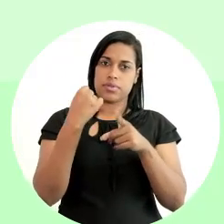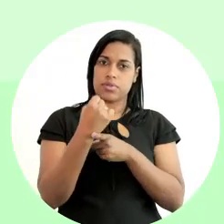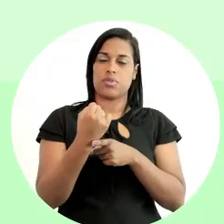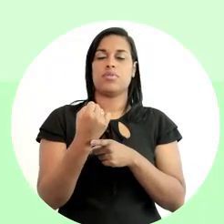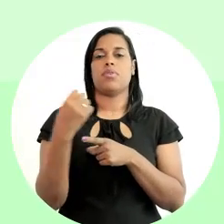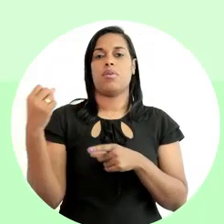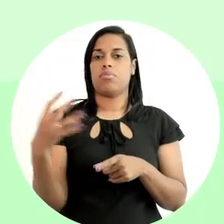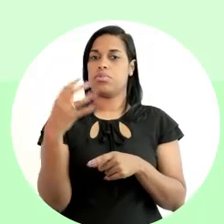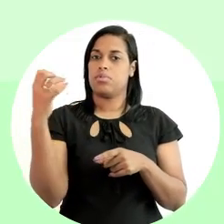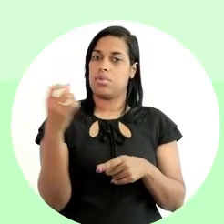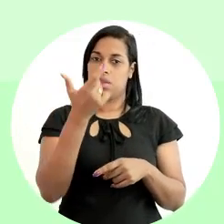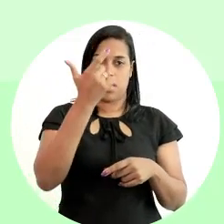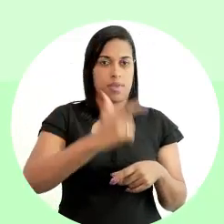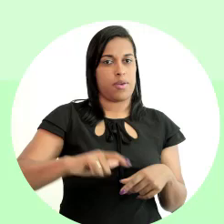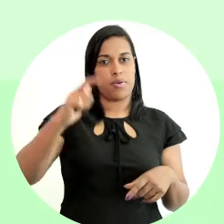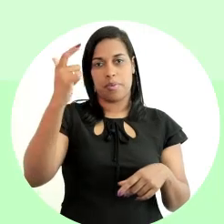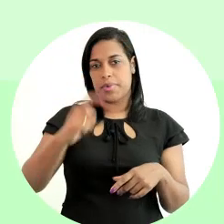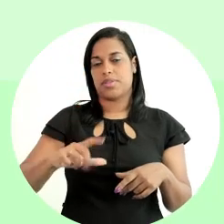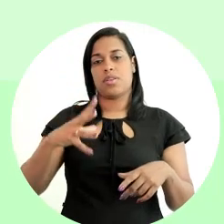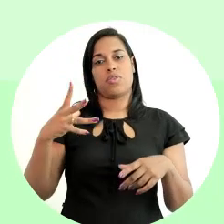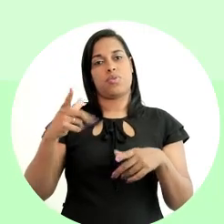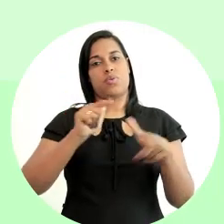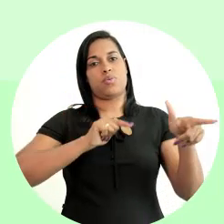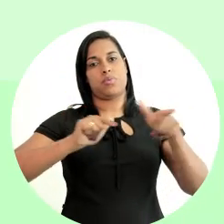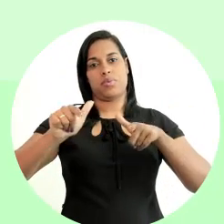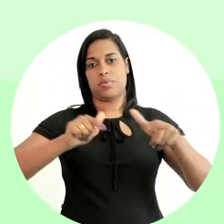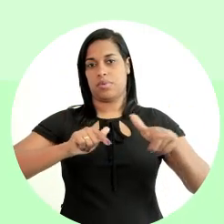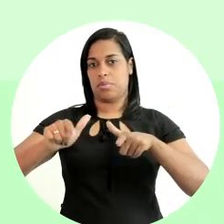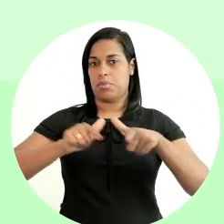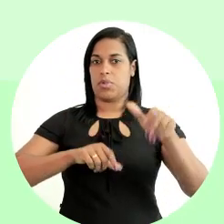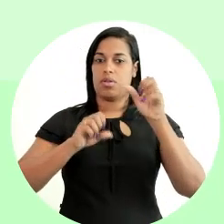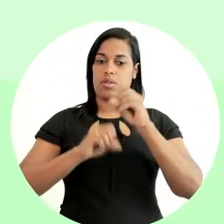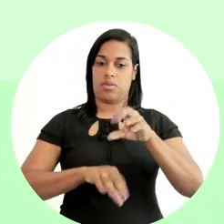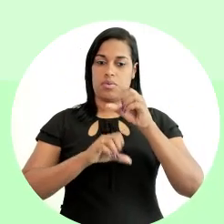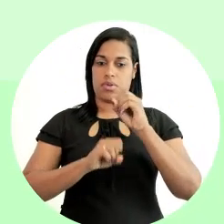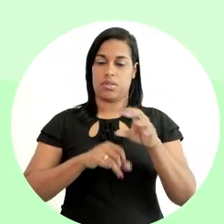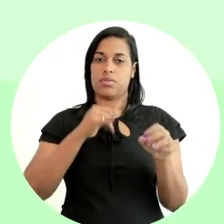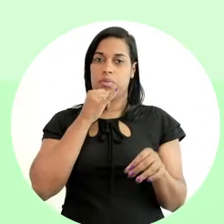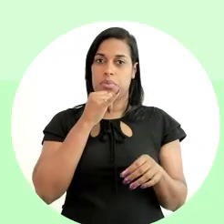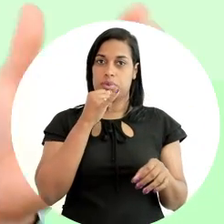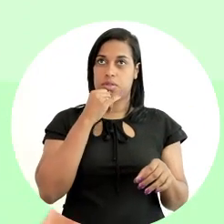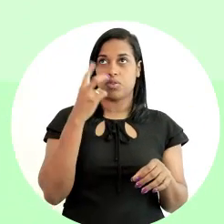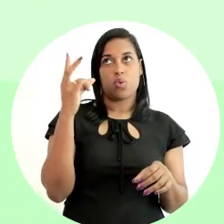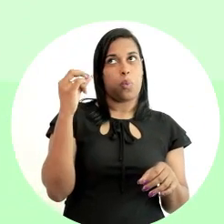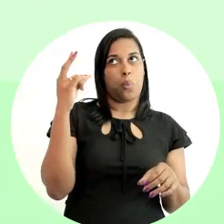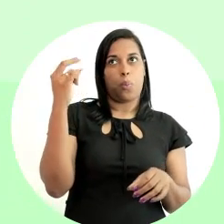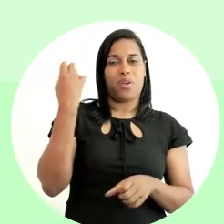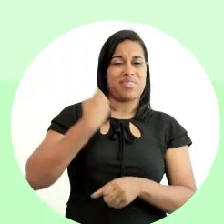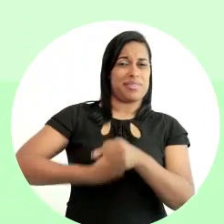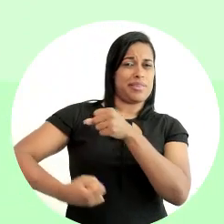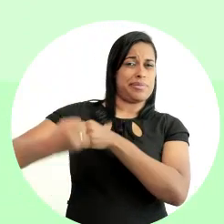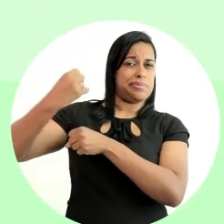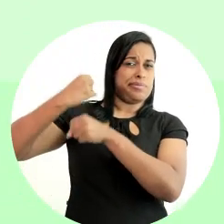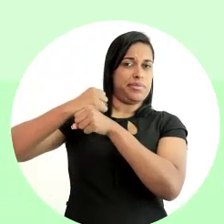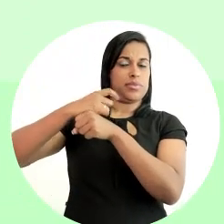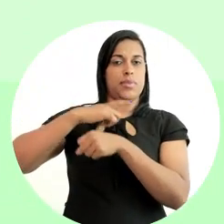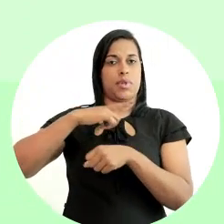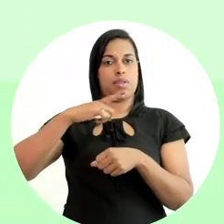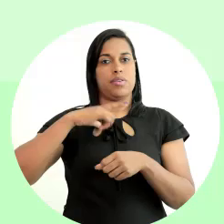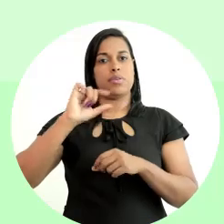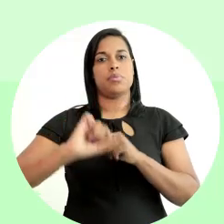necessário recomeçar todo o trabalho em educação. Se há 50 anos atrás nós